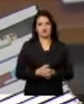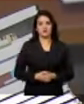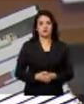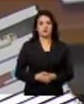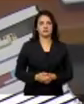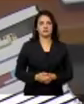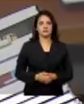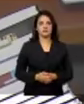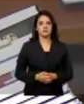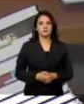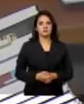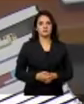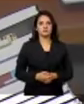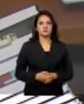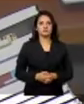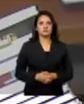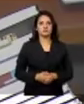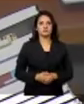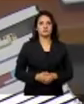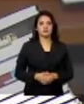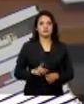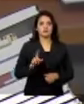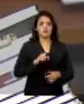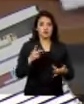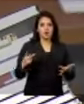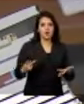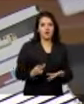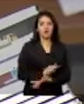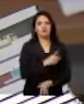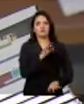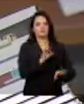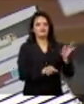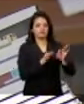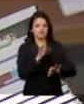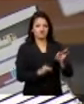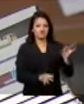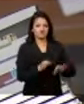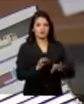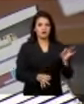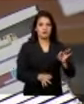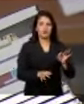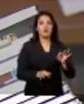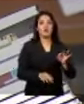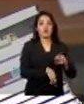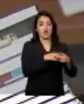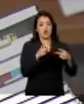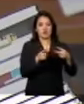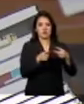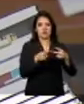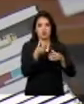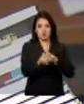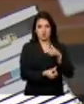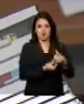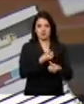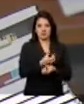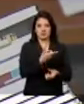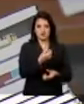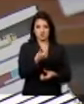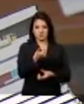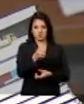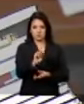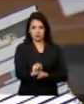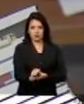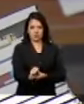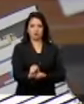Não tendo ocorrido pregão em momento anterior ao encerramento do segundo semestre de 2018 e via